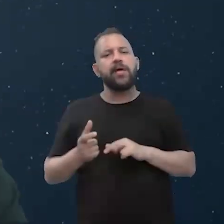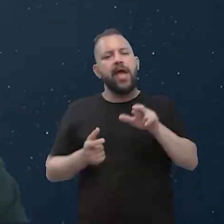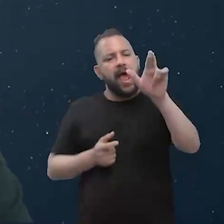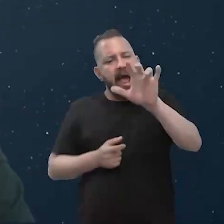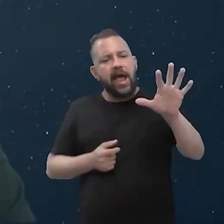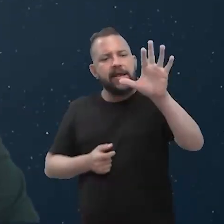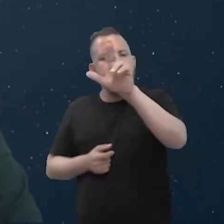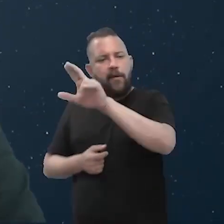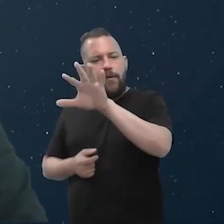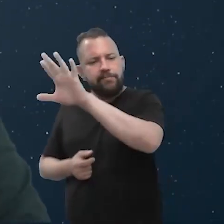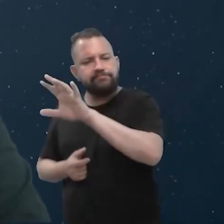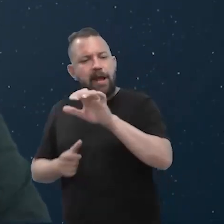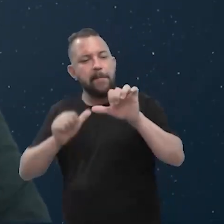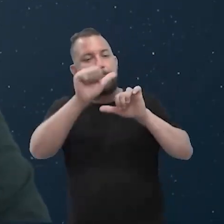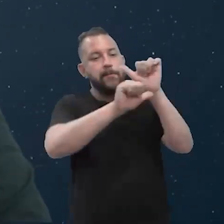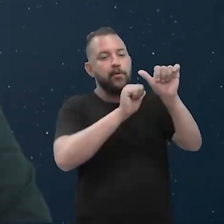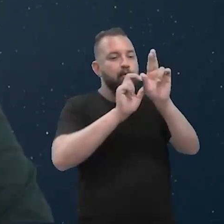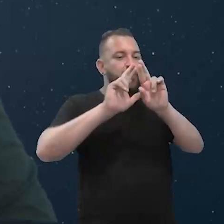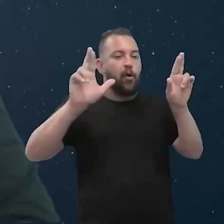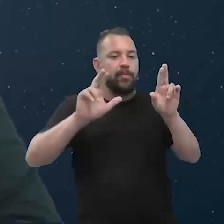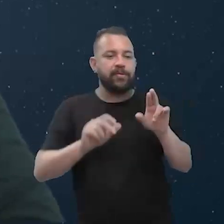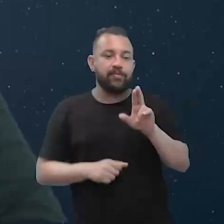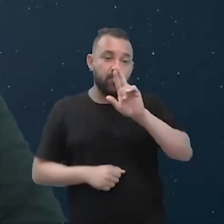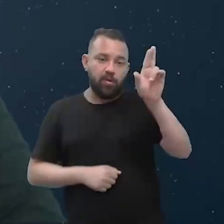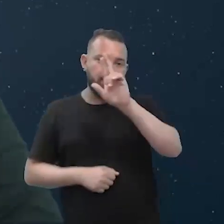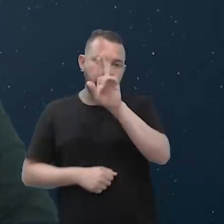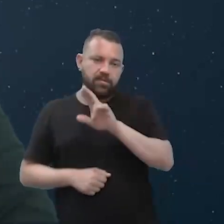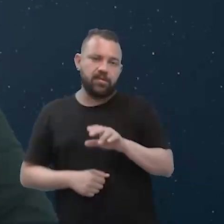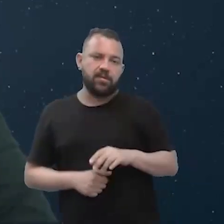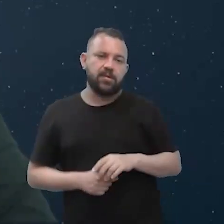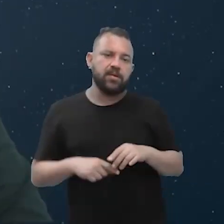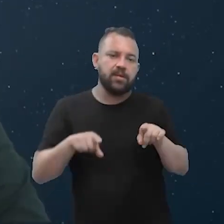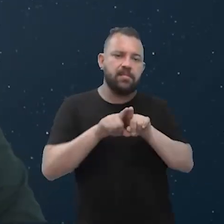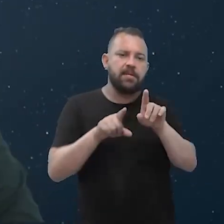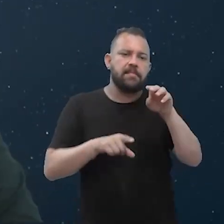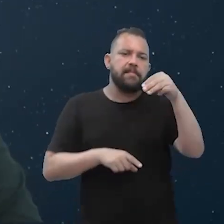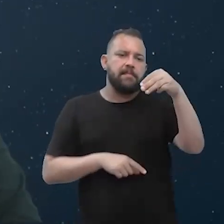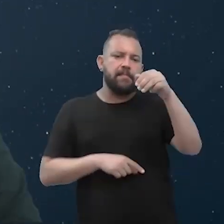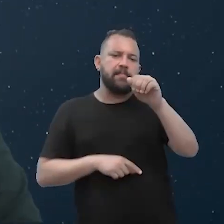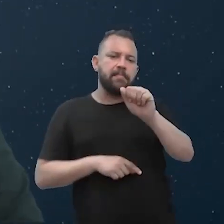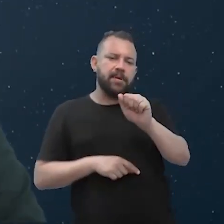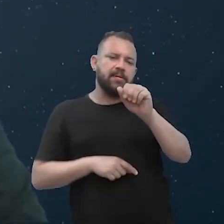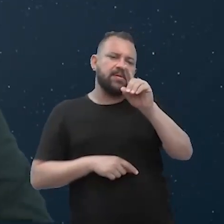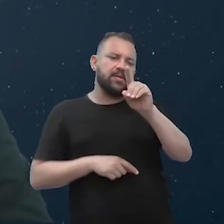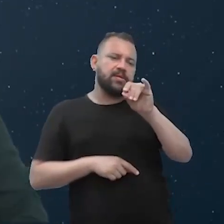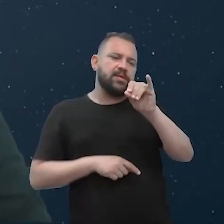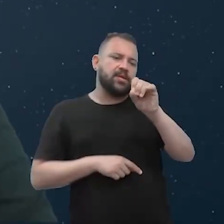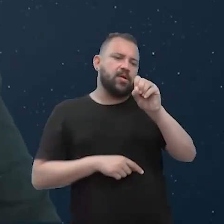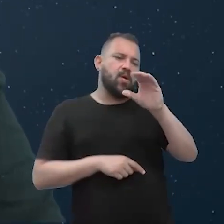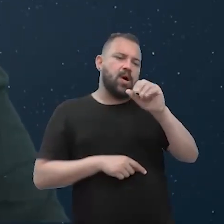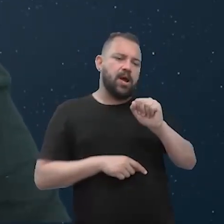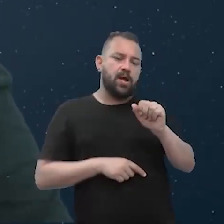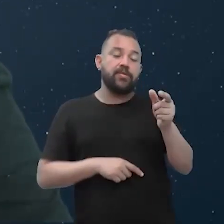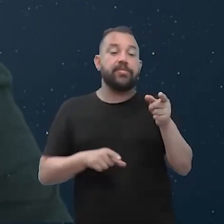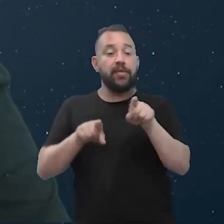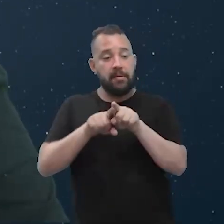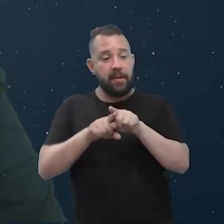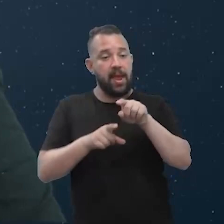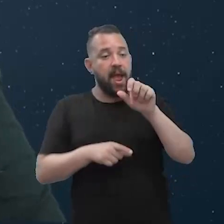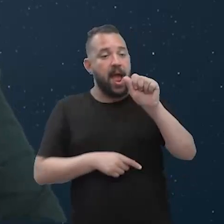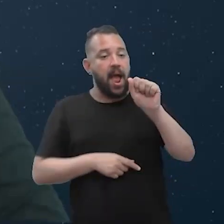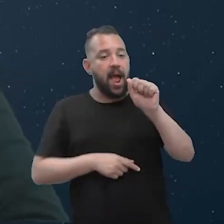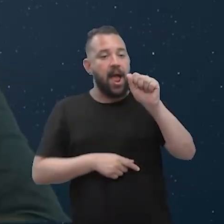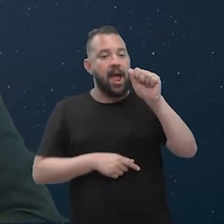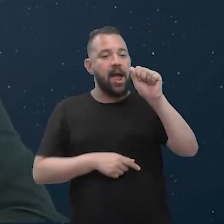a região. Então a macaxeira é chamada de mandioca, não é? Aipim, na região